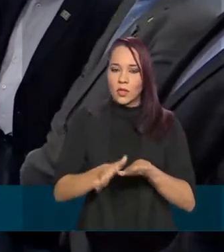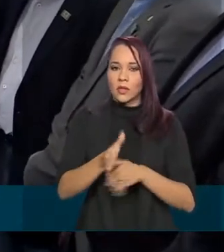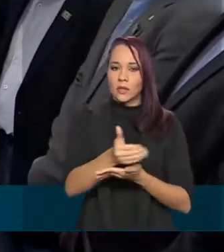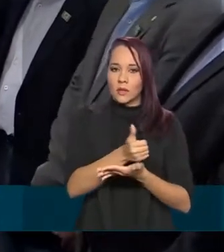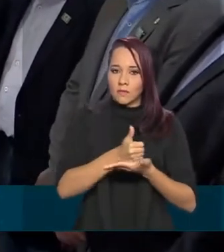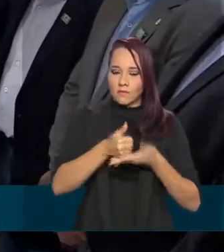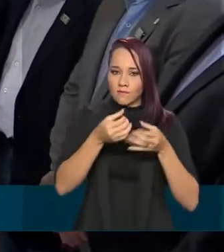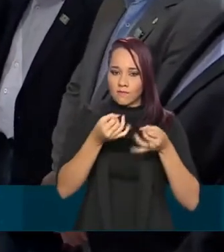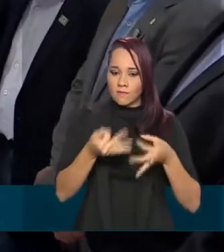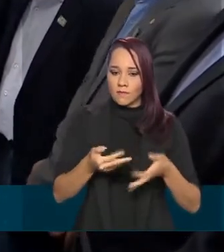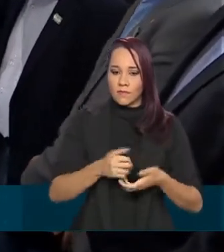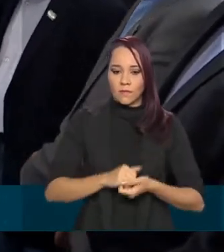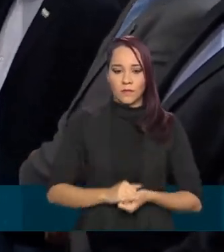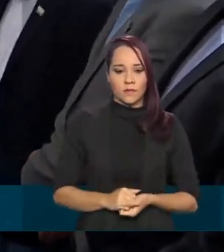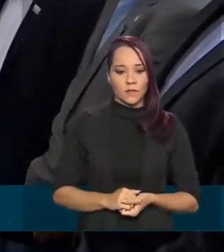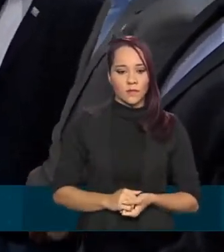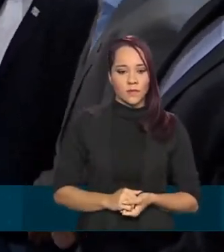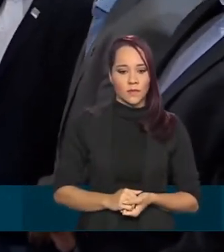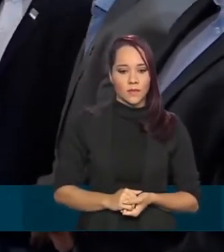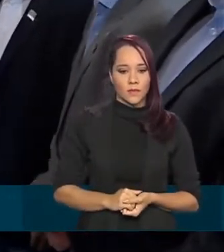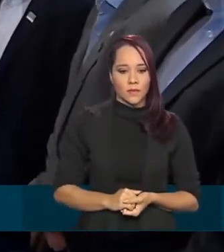Bases.